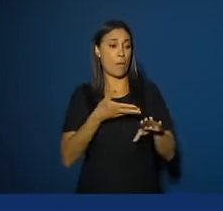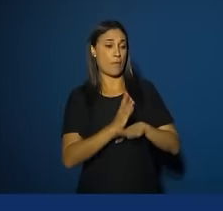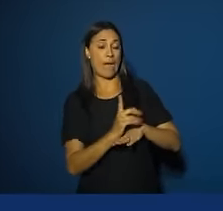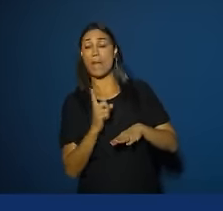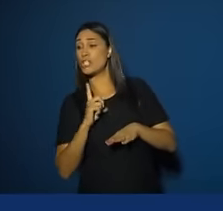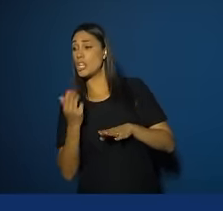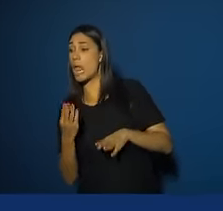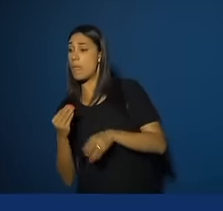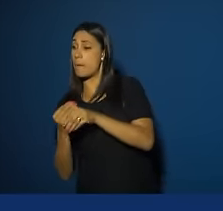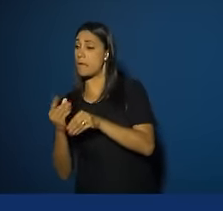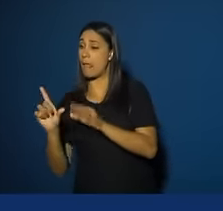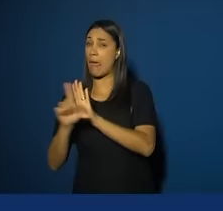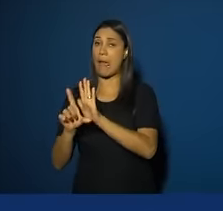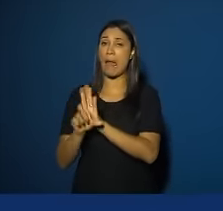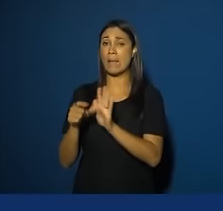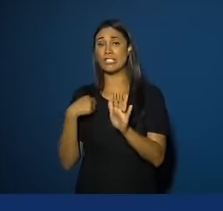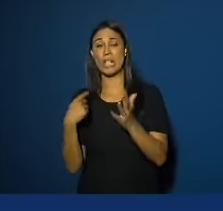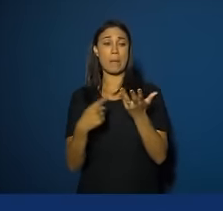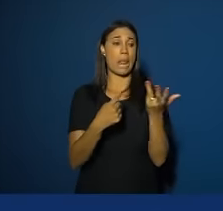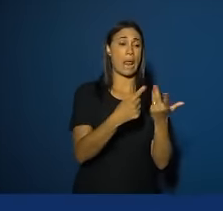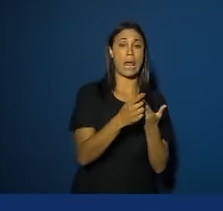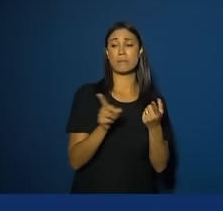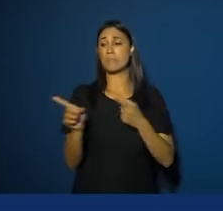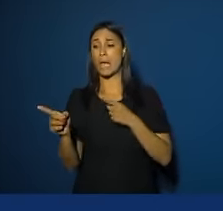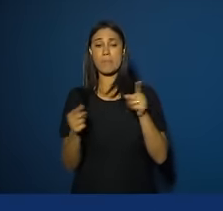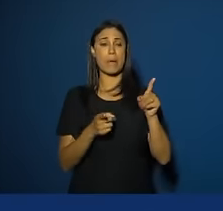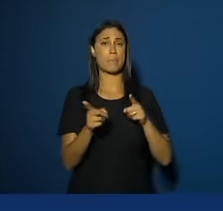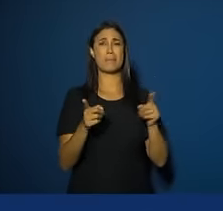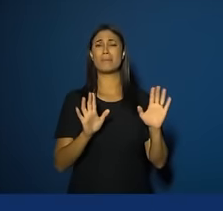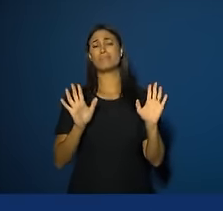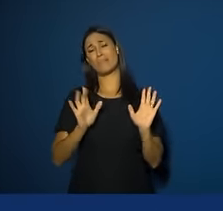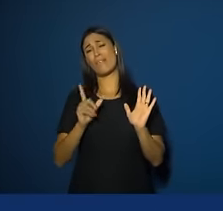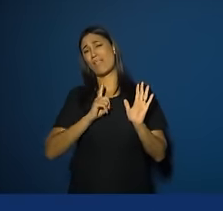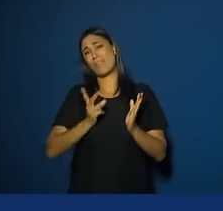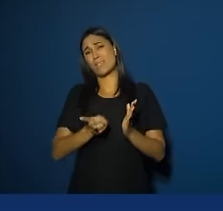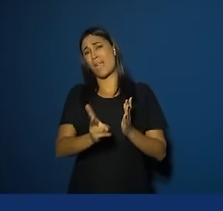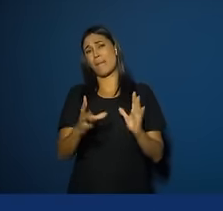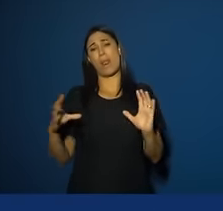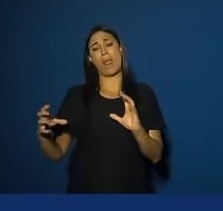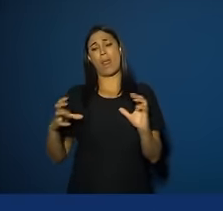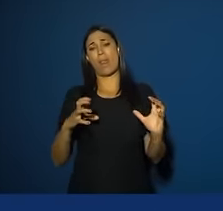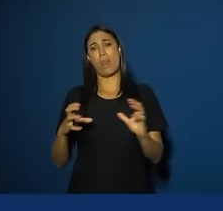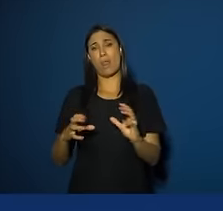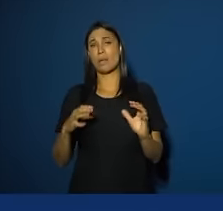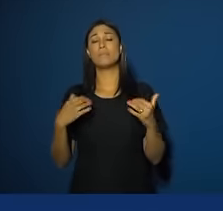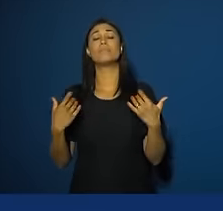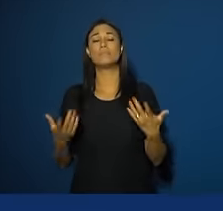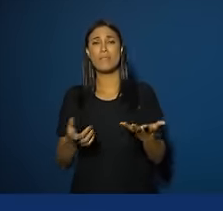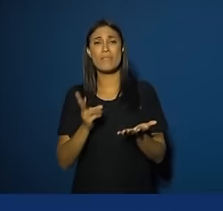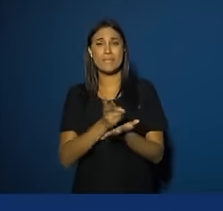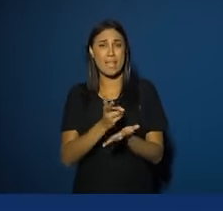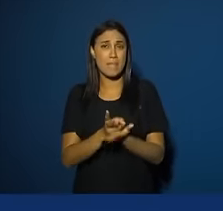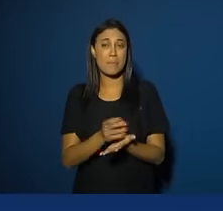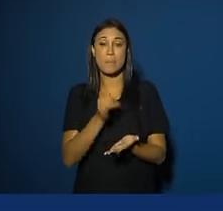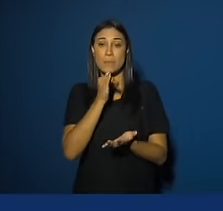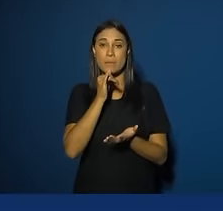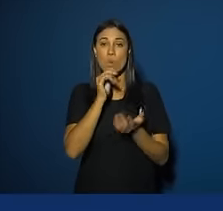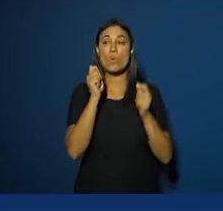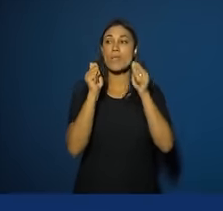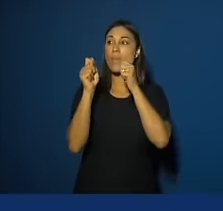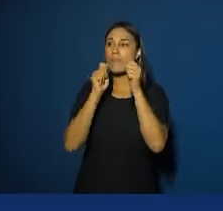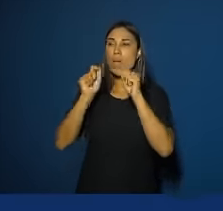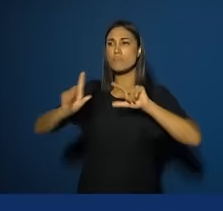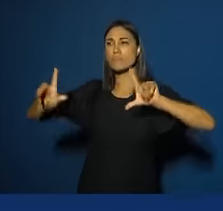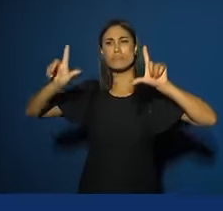emenda aqui esse medida colar alguém saiu de féria vai ter sempre essa coisa né os headlines dos jornais estão